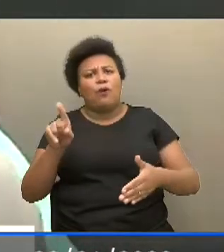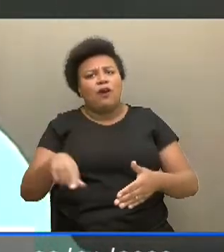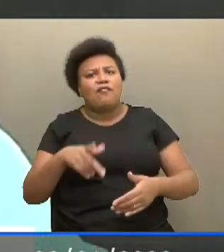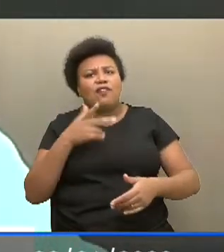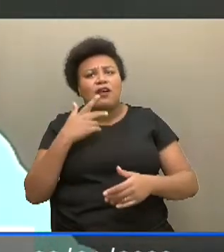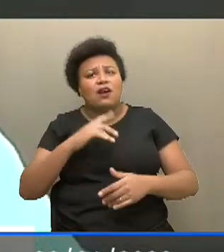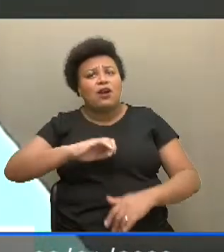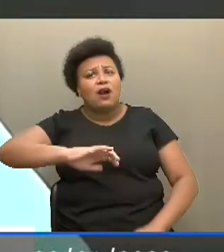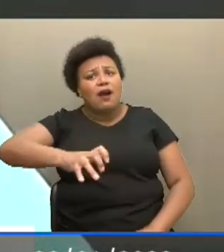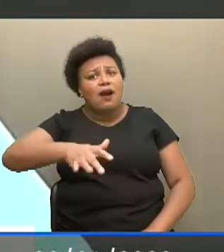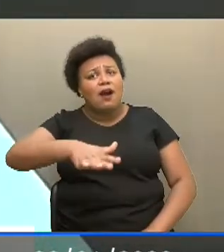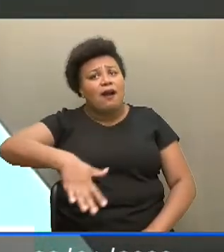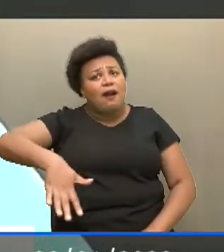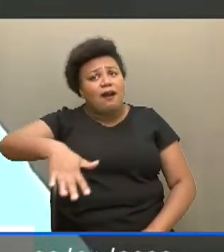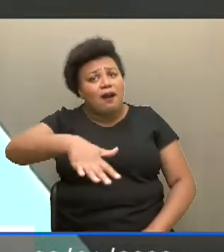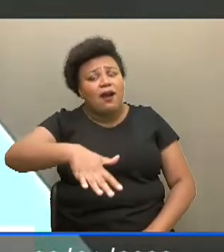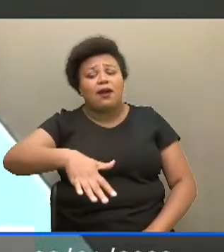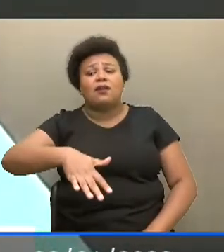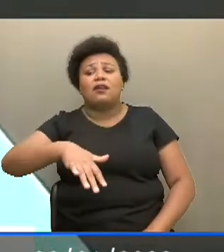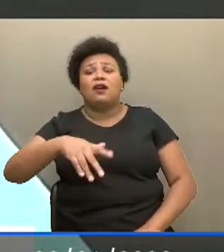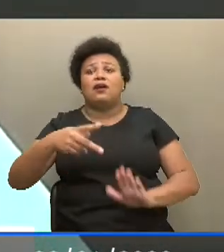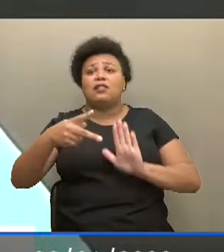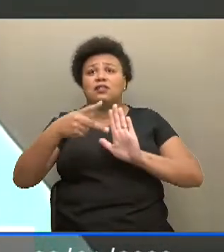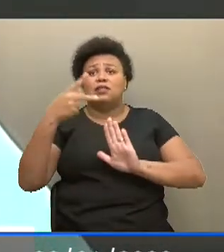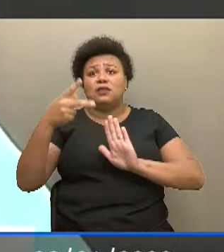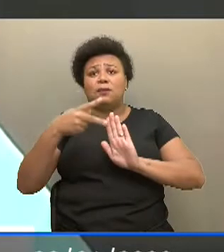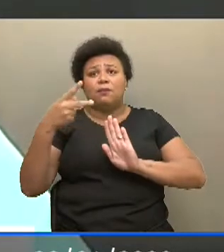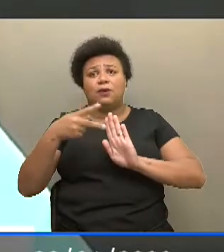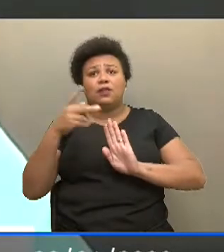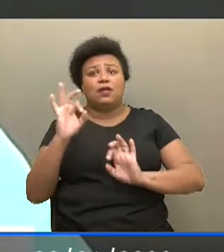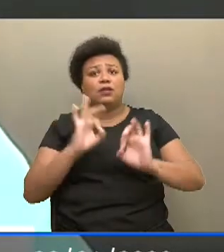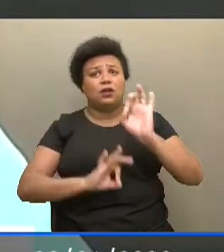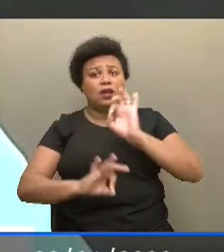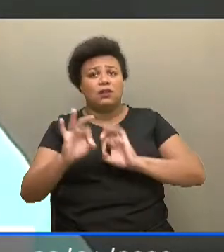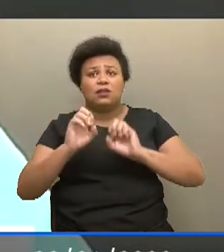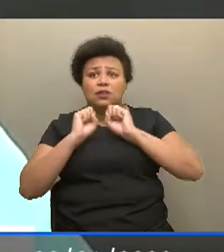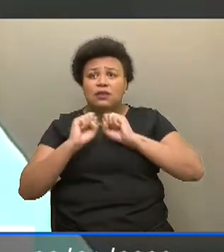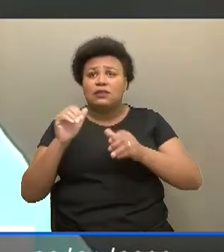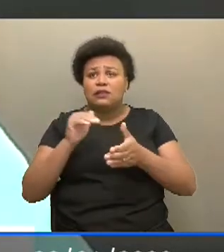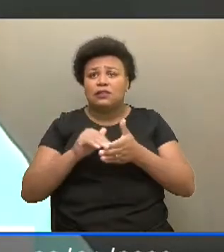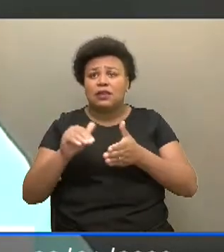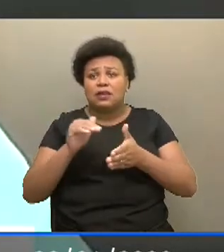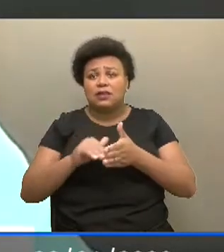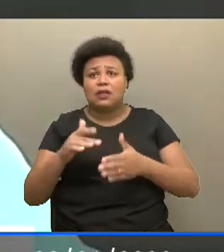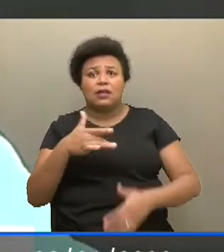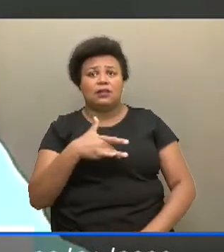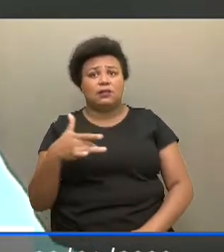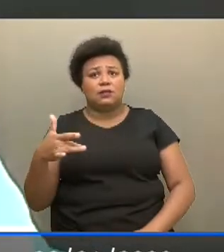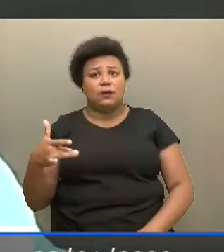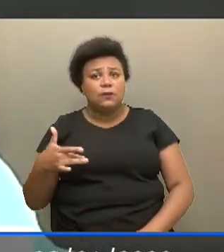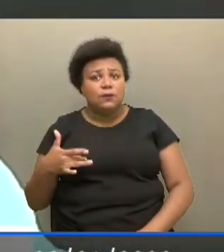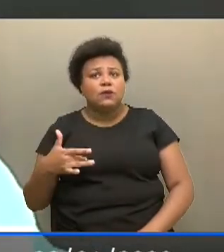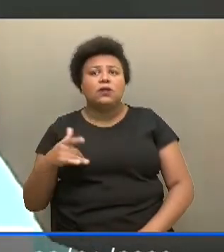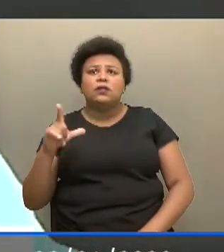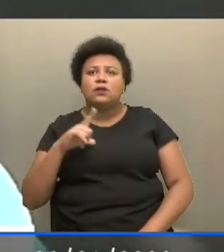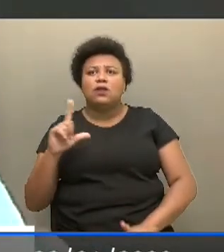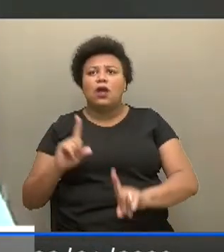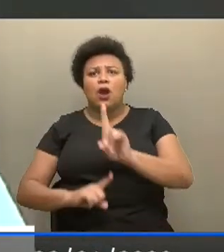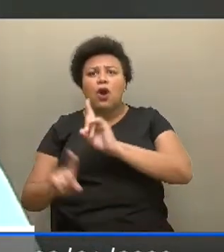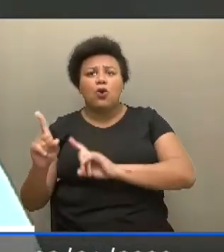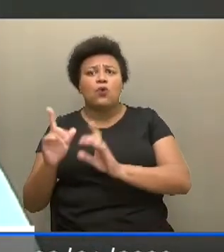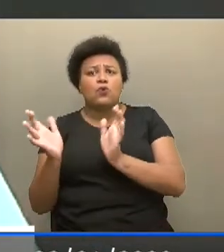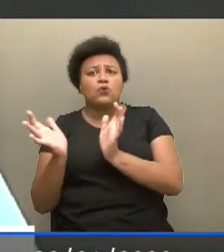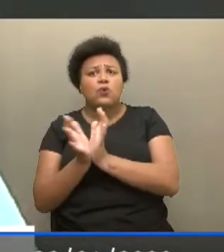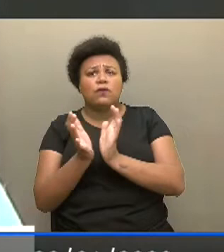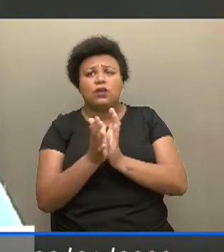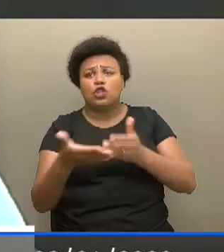com o setor essa portaria que está sendo elaborada pela Secretaria da Agricultura, da Saúde. E teve alguns colegas deputados que nos